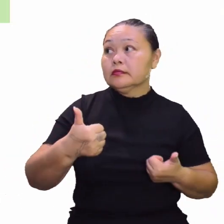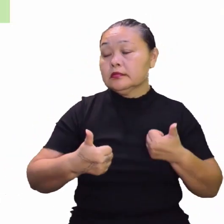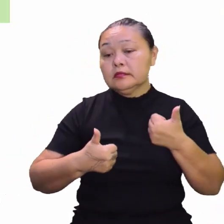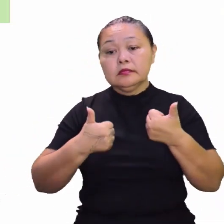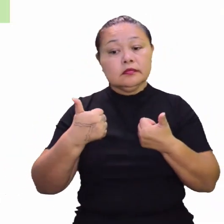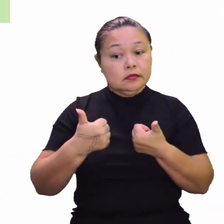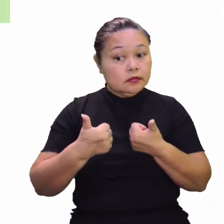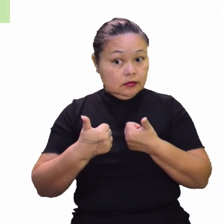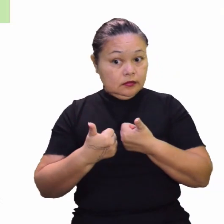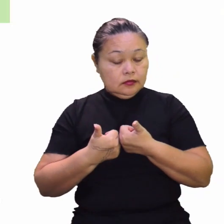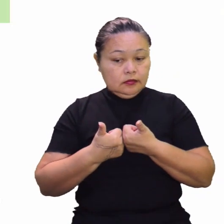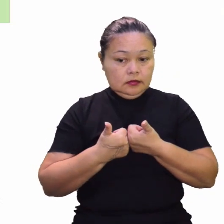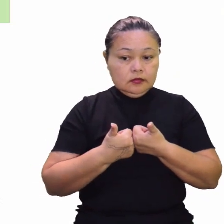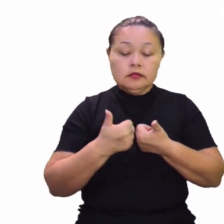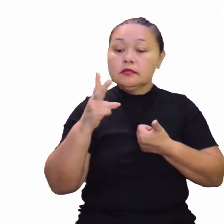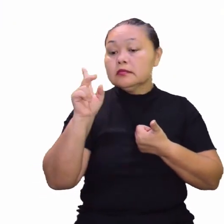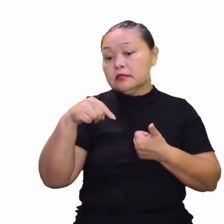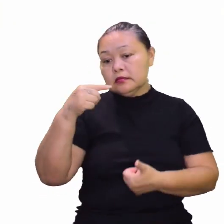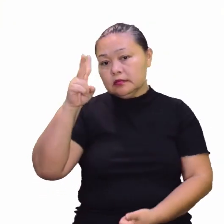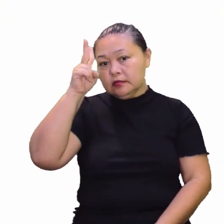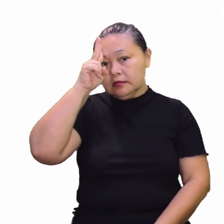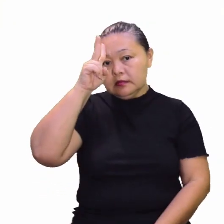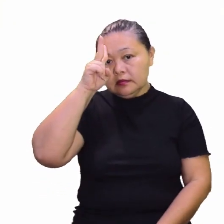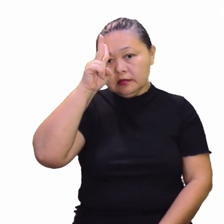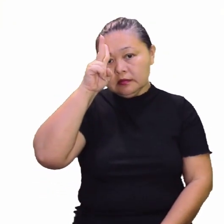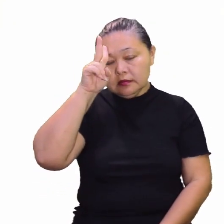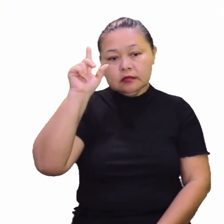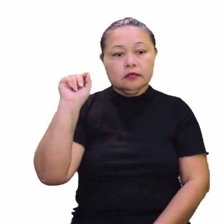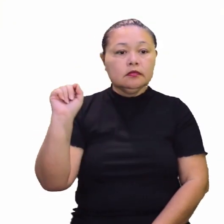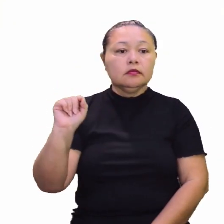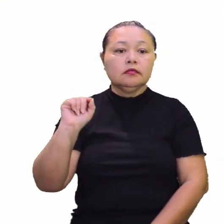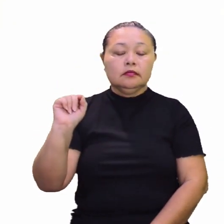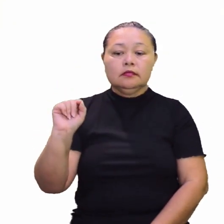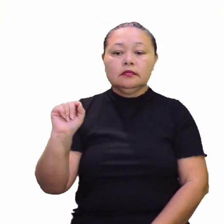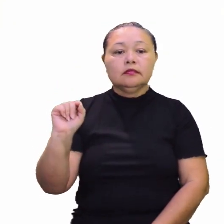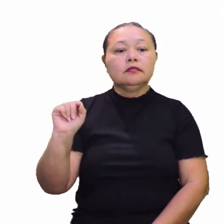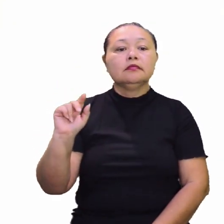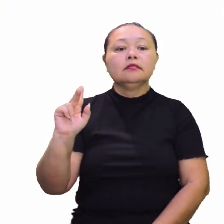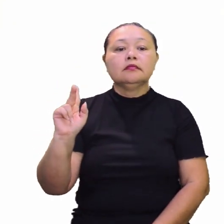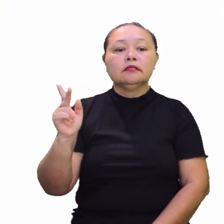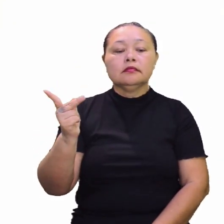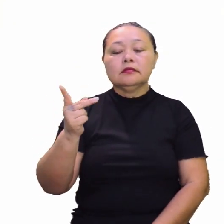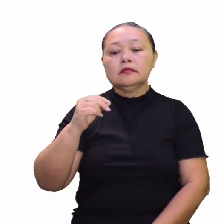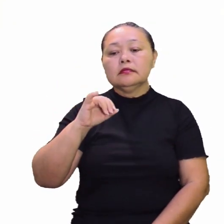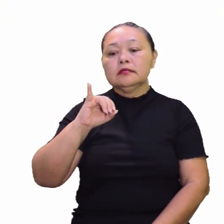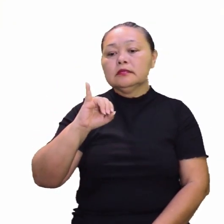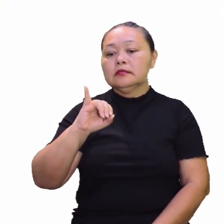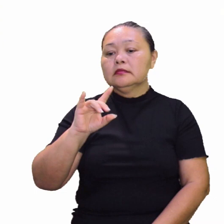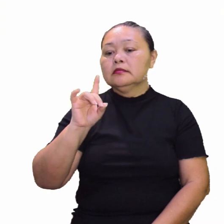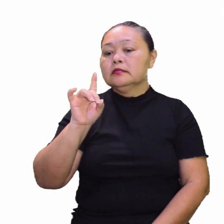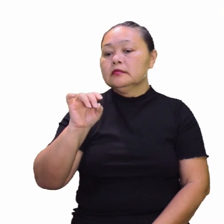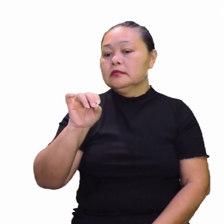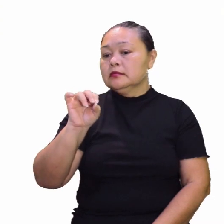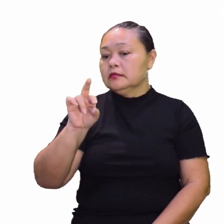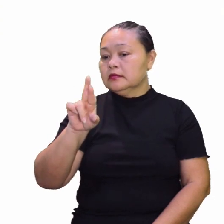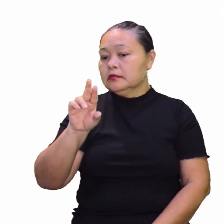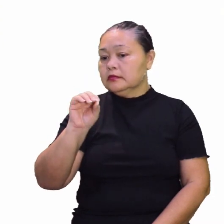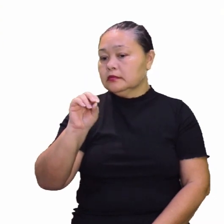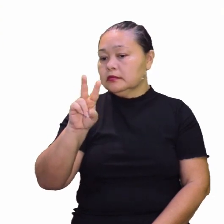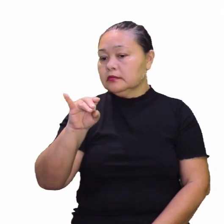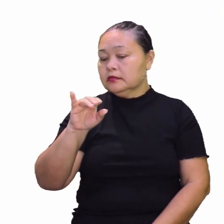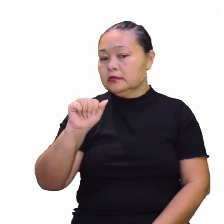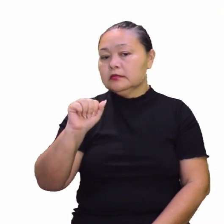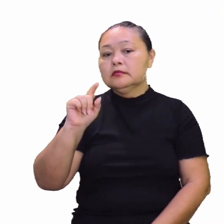Depois dessa recordação, vamos lá. Hidrovia é um meio de transporte